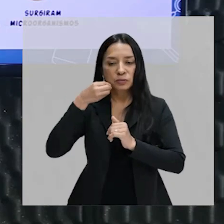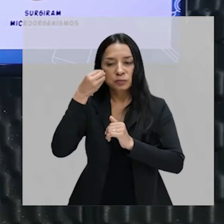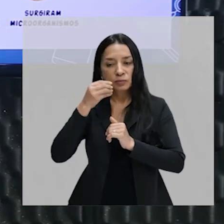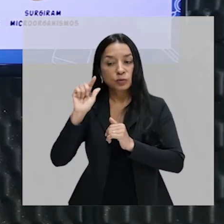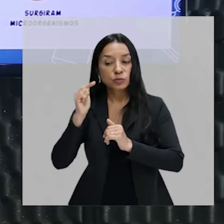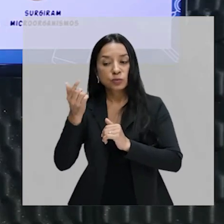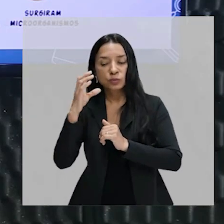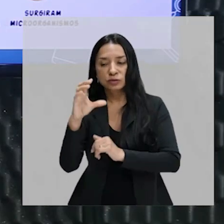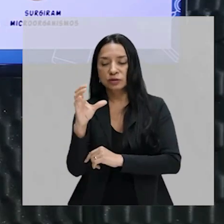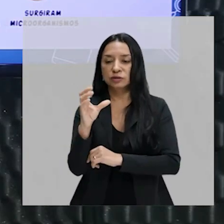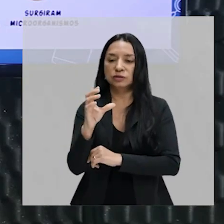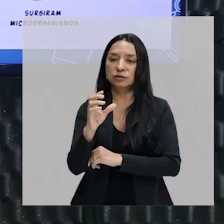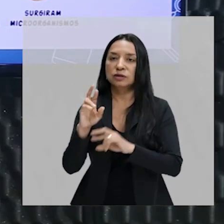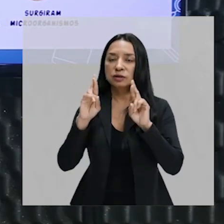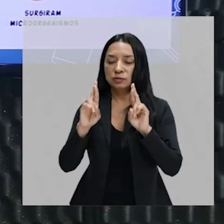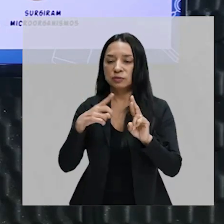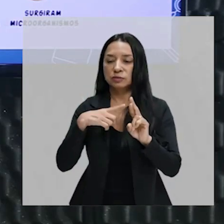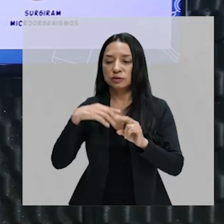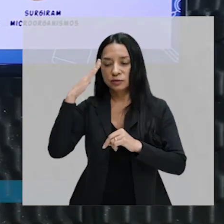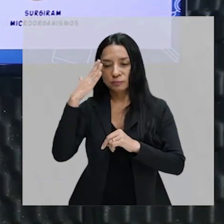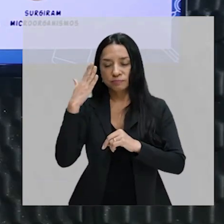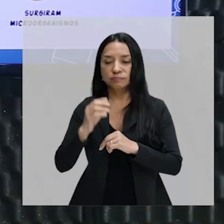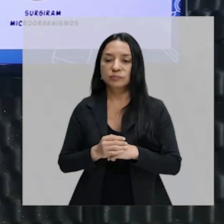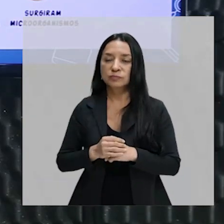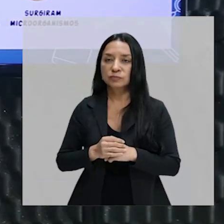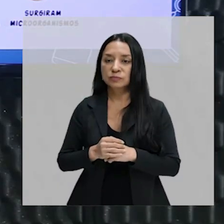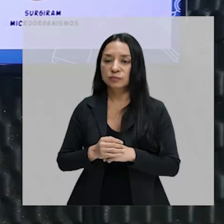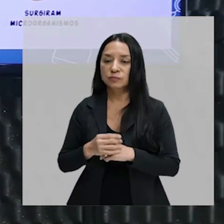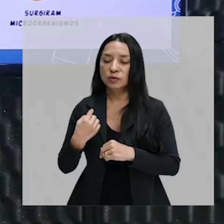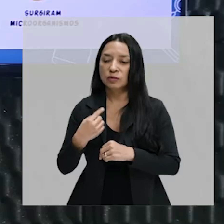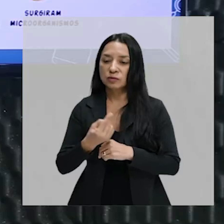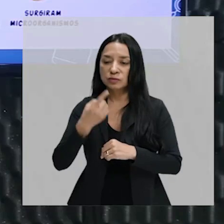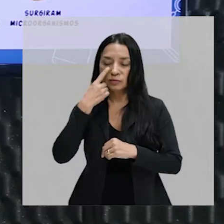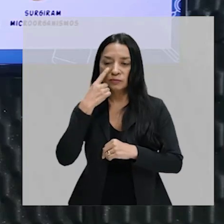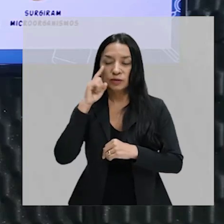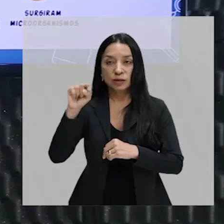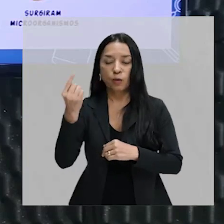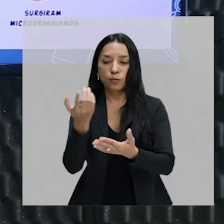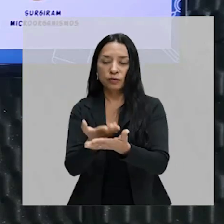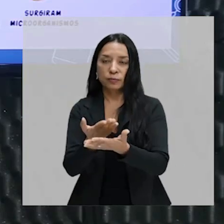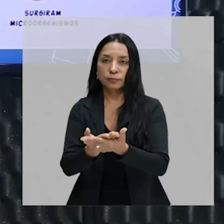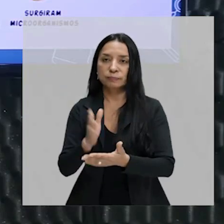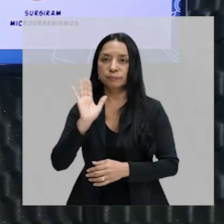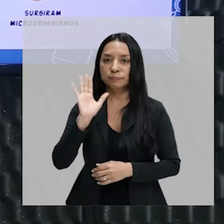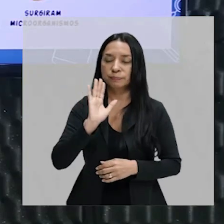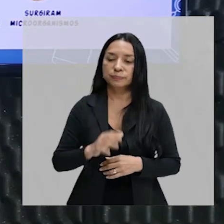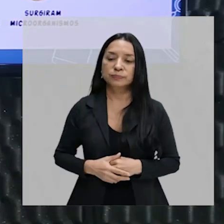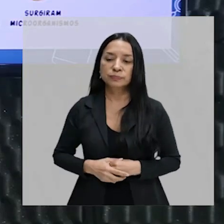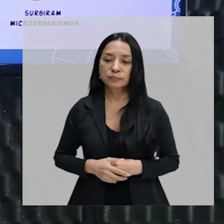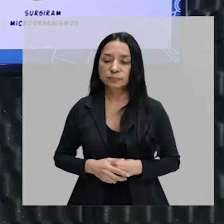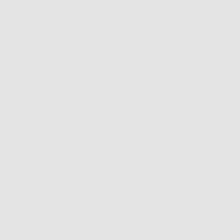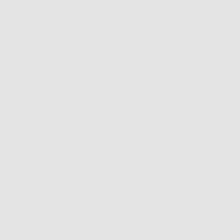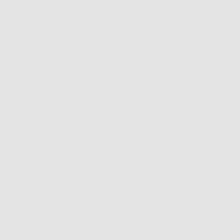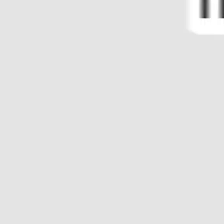pastel Tá eu espero que vocês tenham entendido e a gente vai se ver na próxima aula Tchau pessoal até